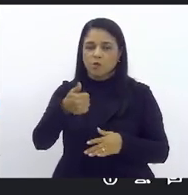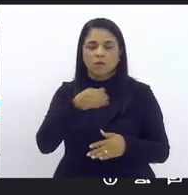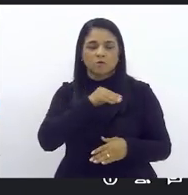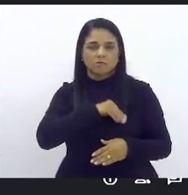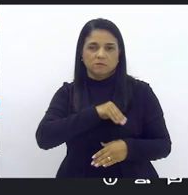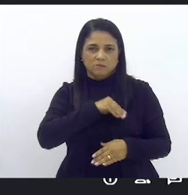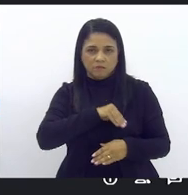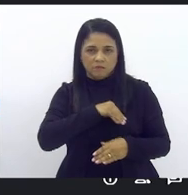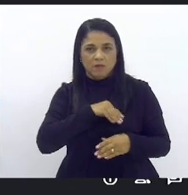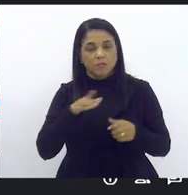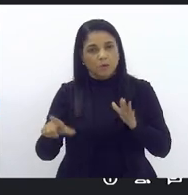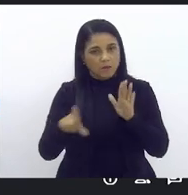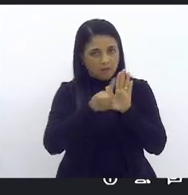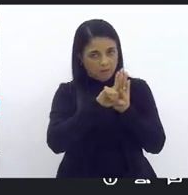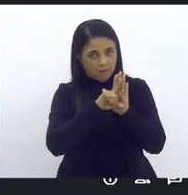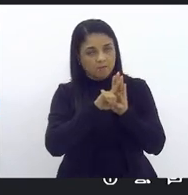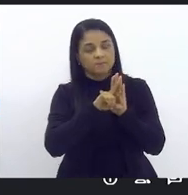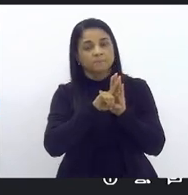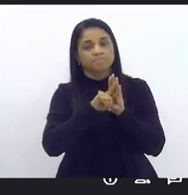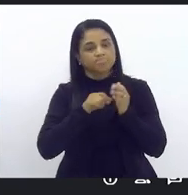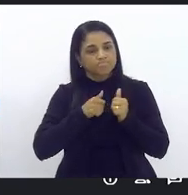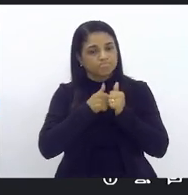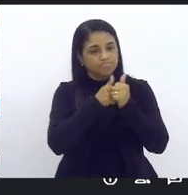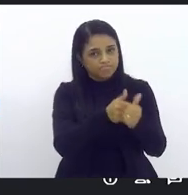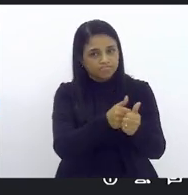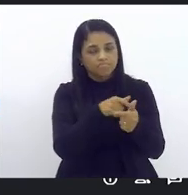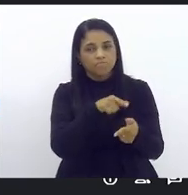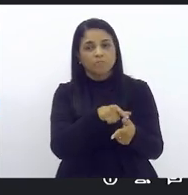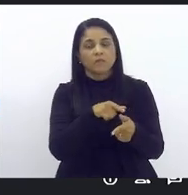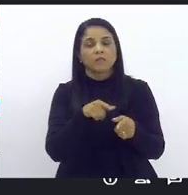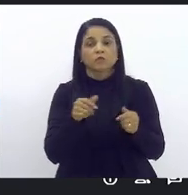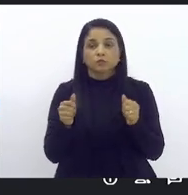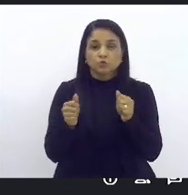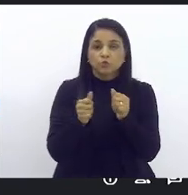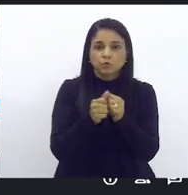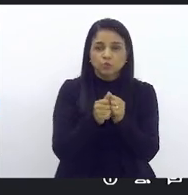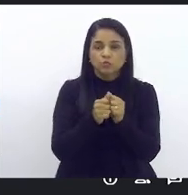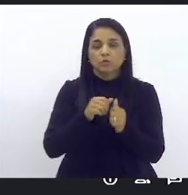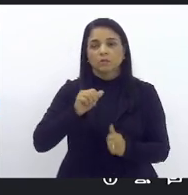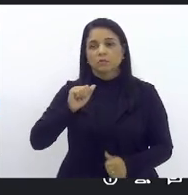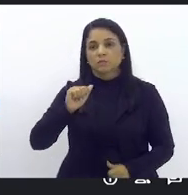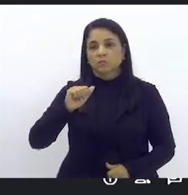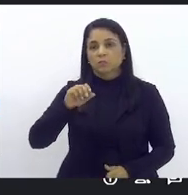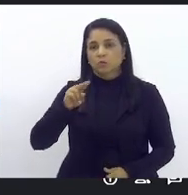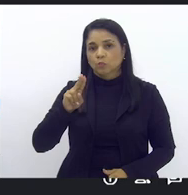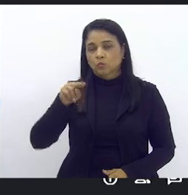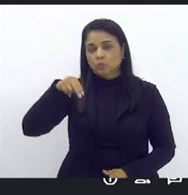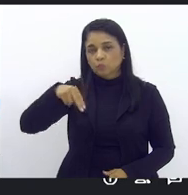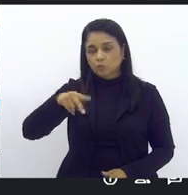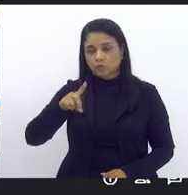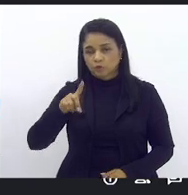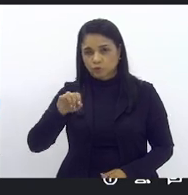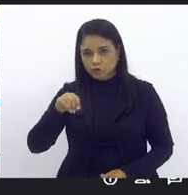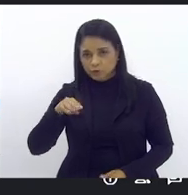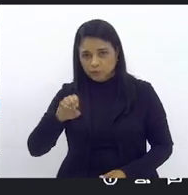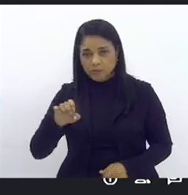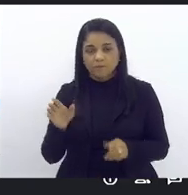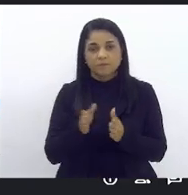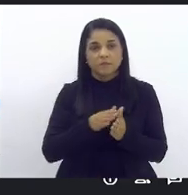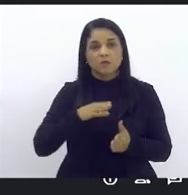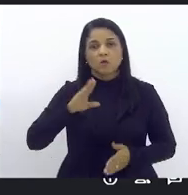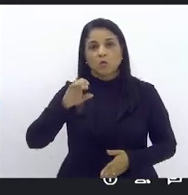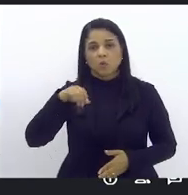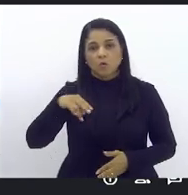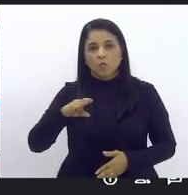piso. Estamos fazendo isso junto com a Undime, o Consed e a